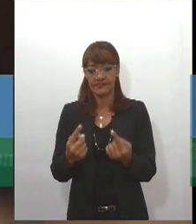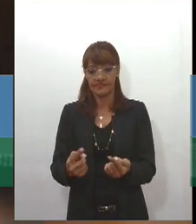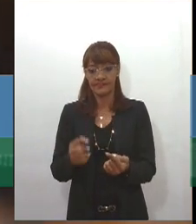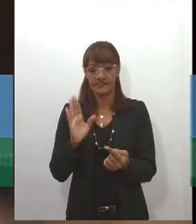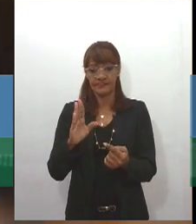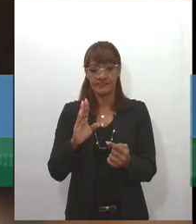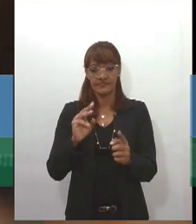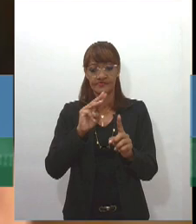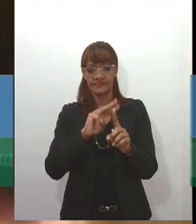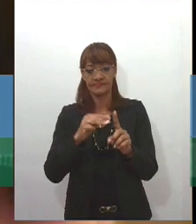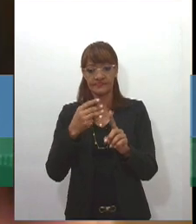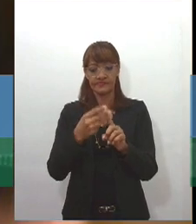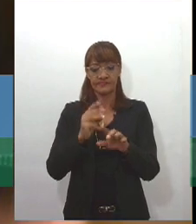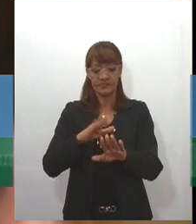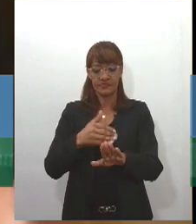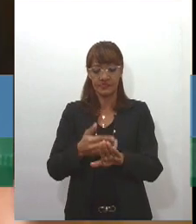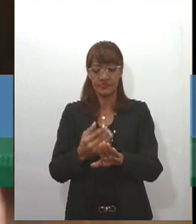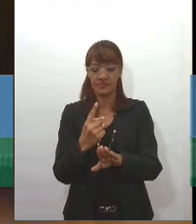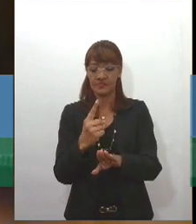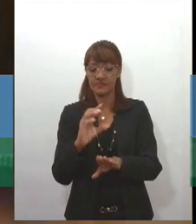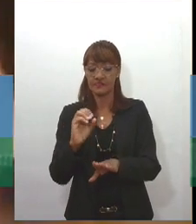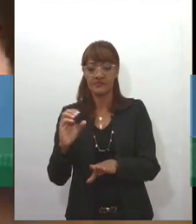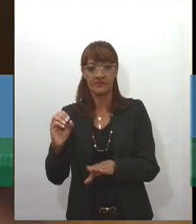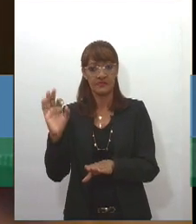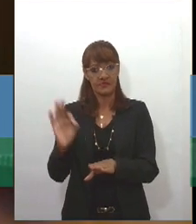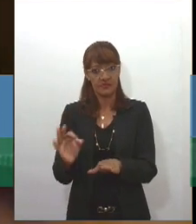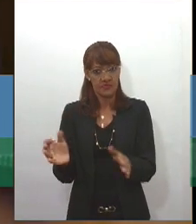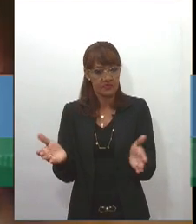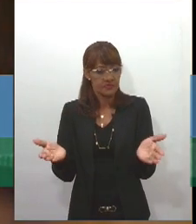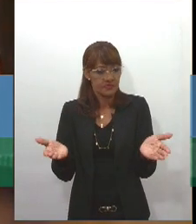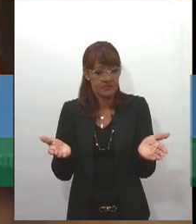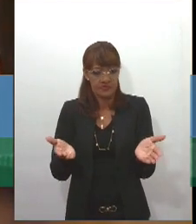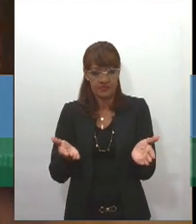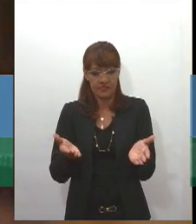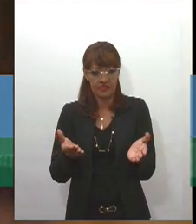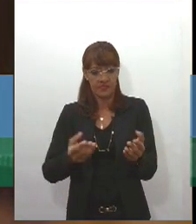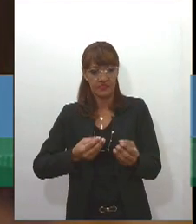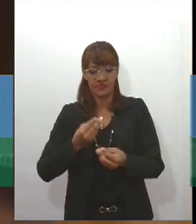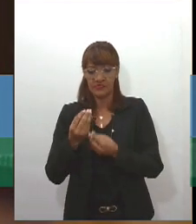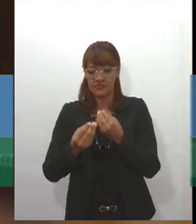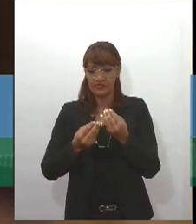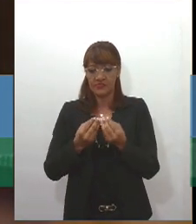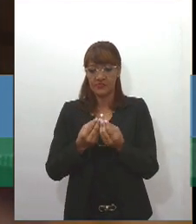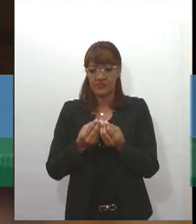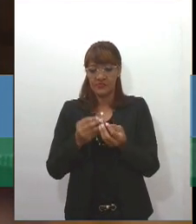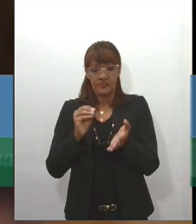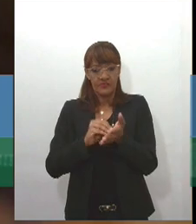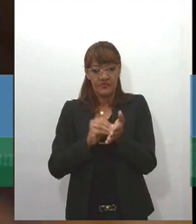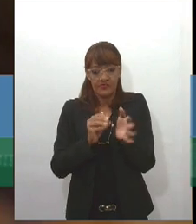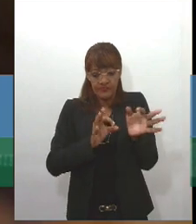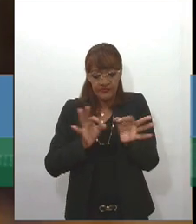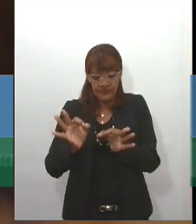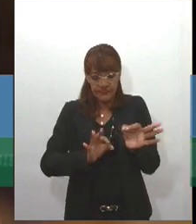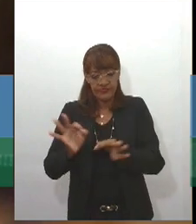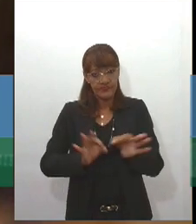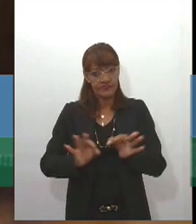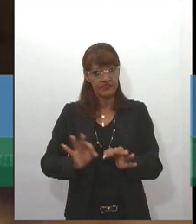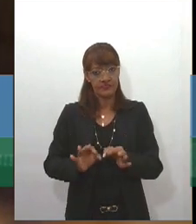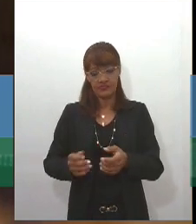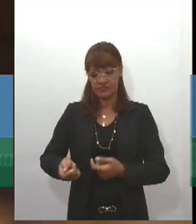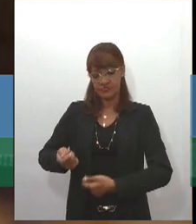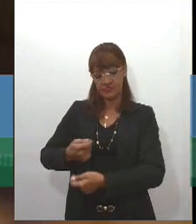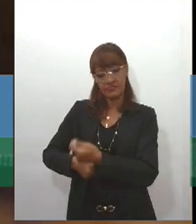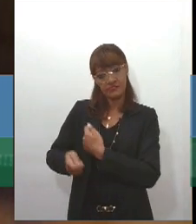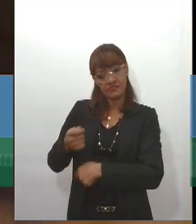até 100% então vejam a desestruturação e a desorganização da economia pode